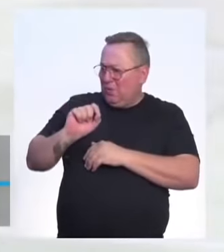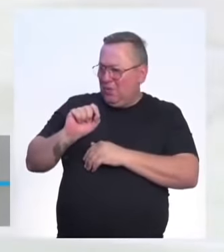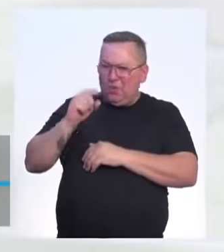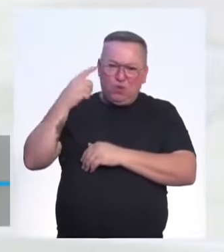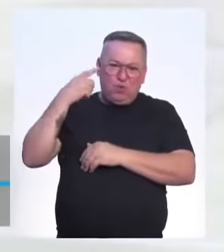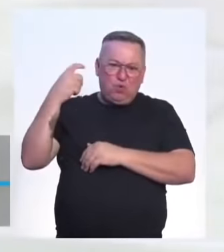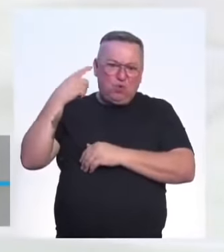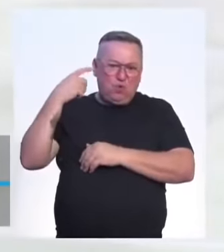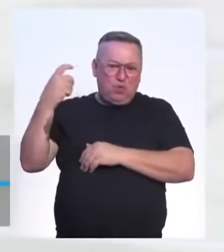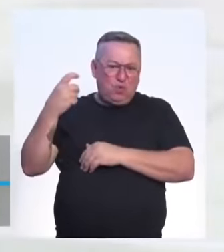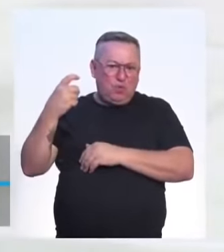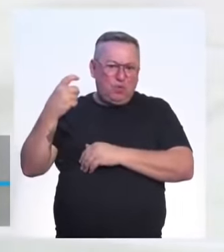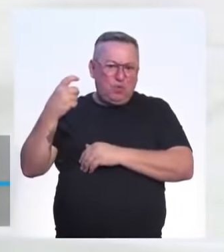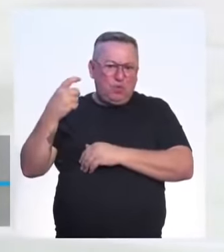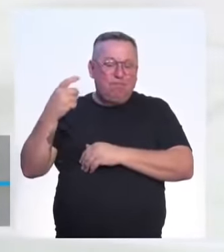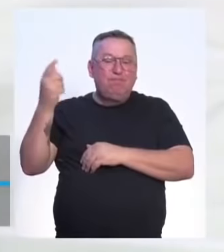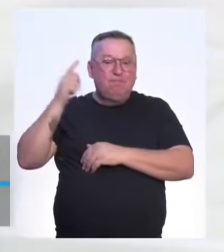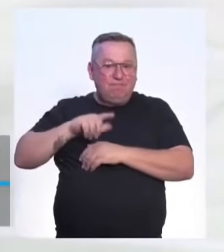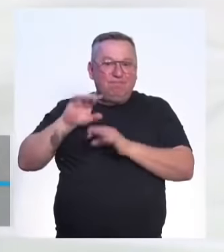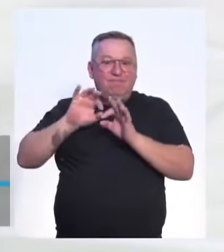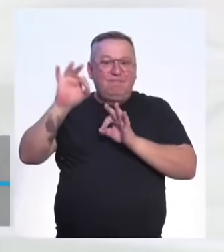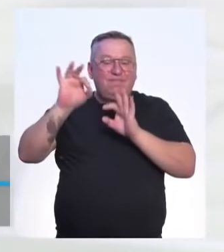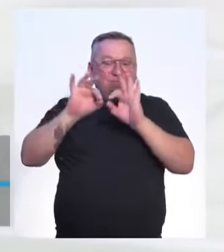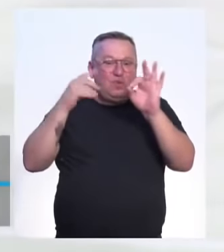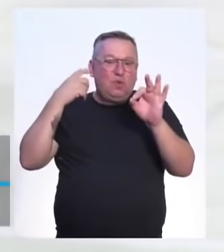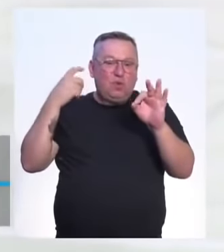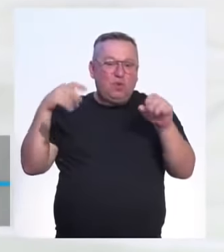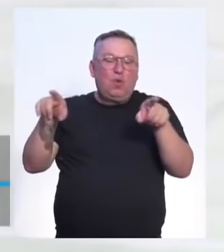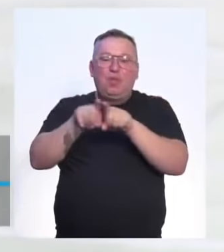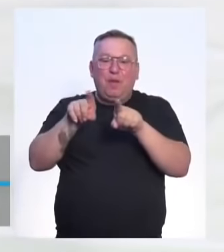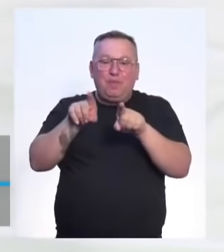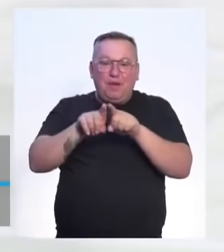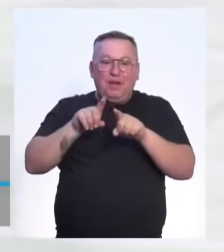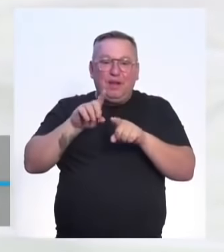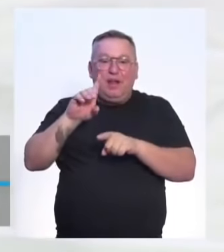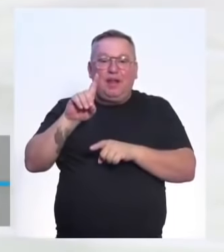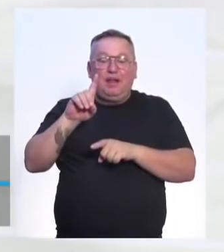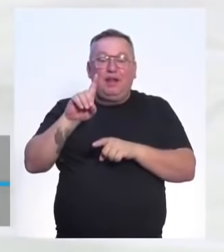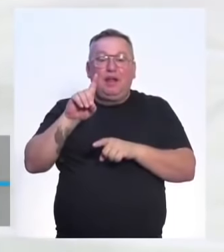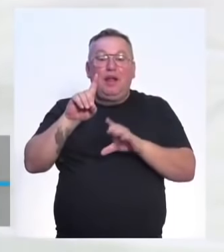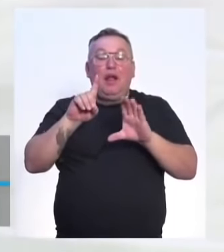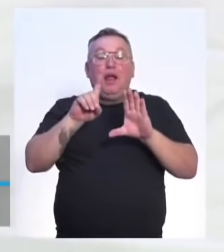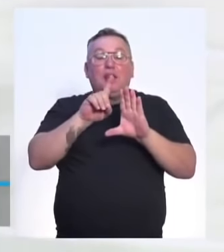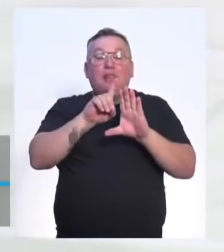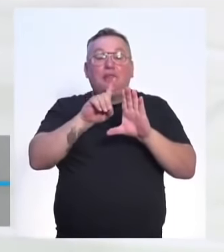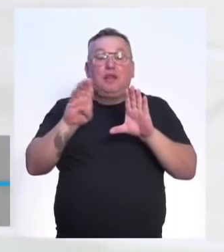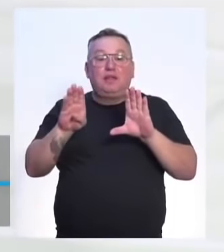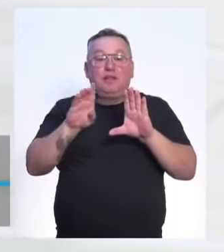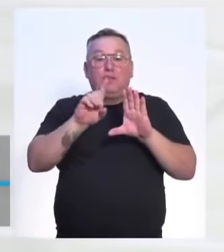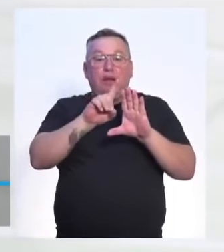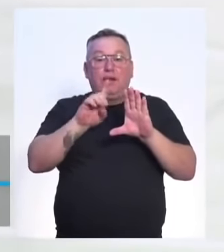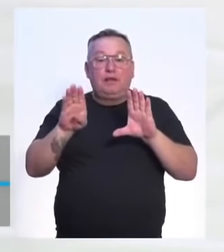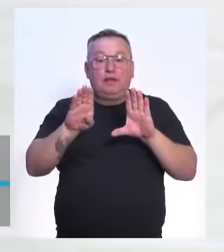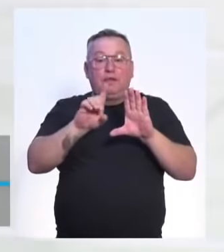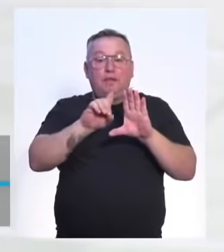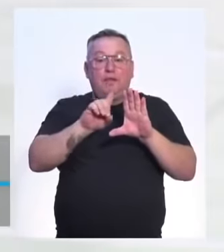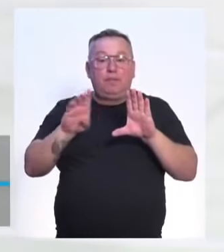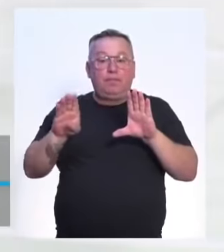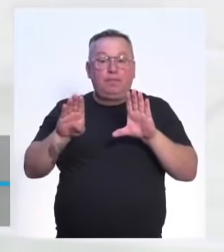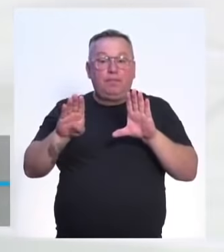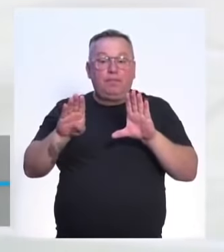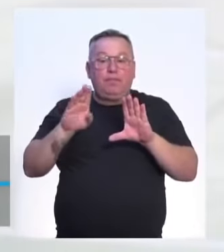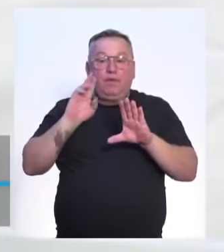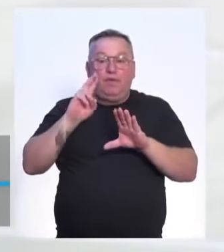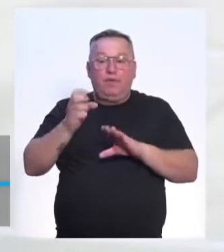som? Medimos o som também, em decibéis, não é isso? Isso mesmo. Beleza, vejo tanto de coisa que a